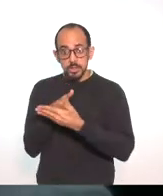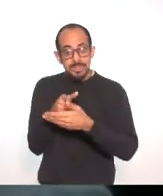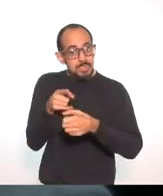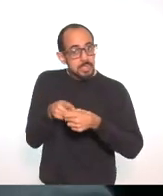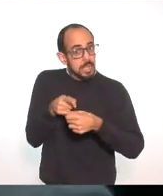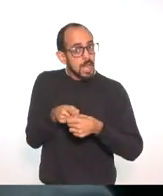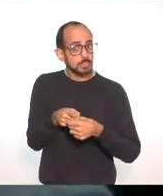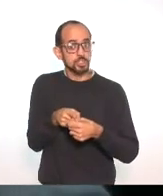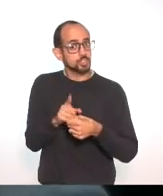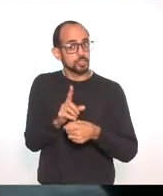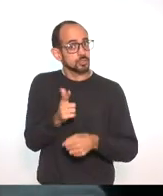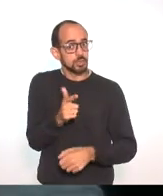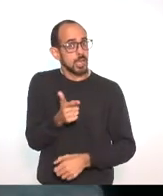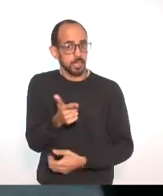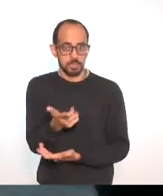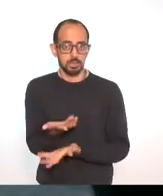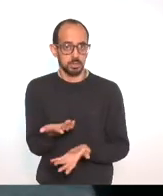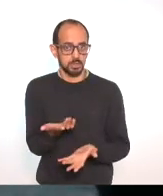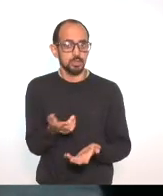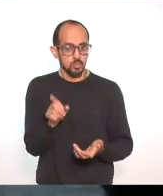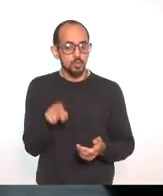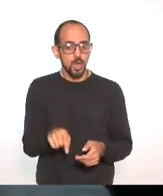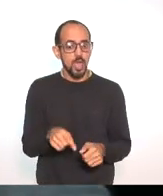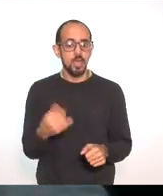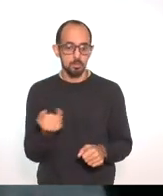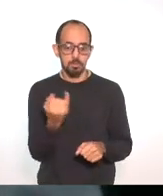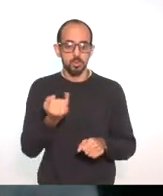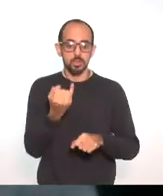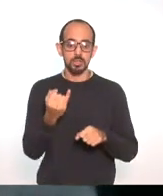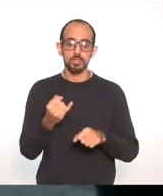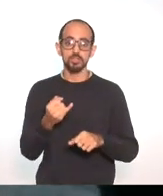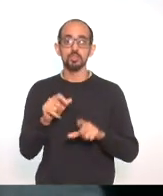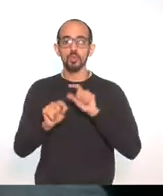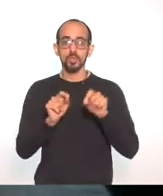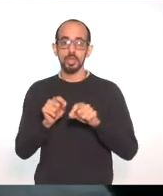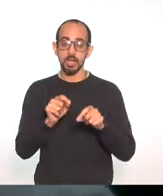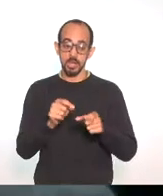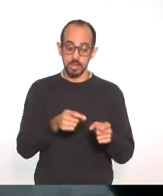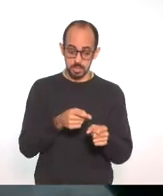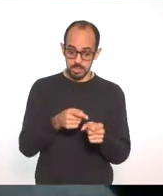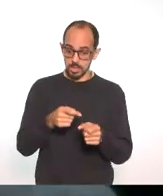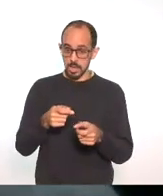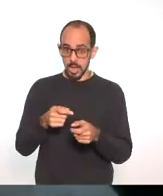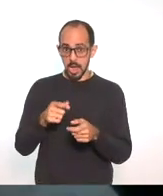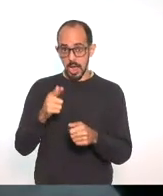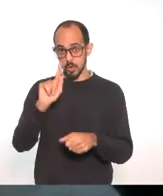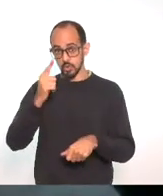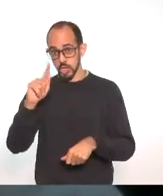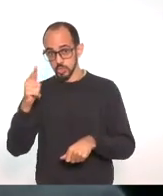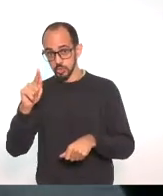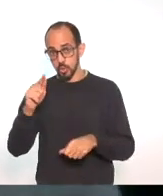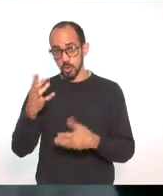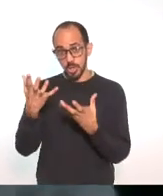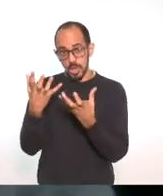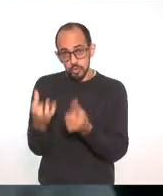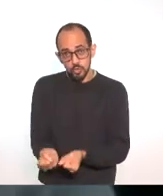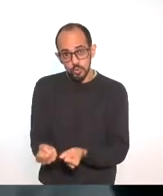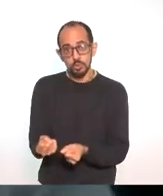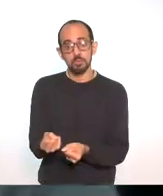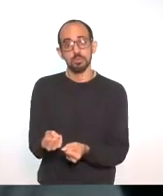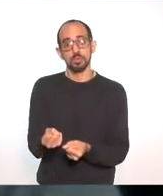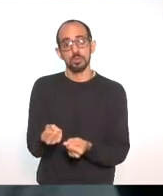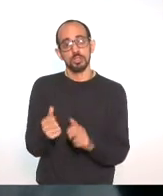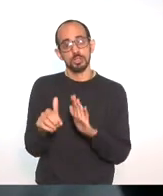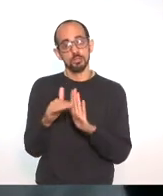isso faz toda a diferença para que o cliente que possa liderar esse processo ele Garanta que